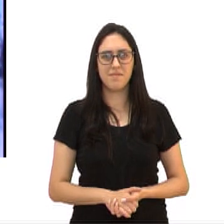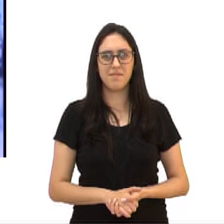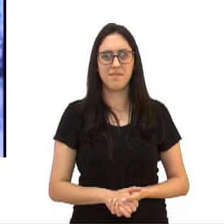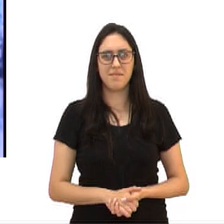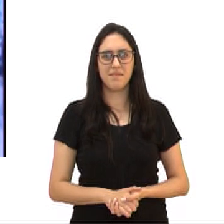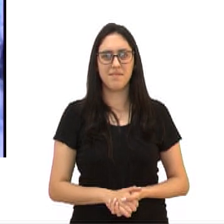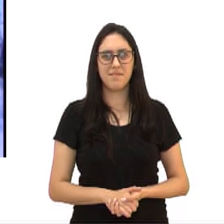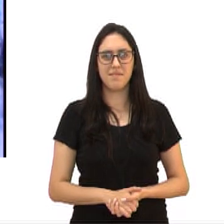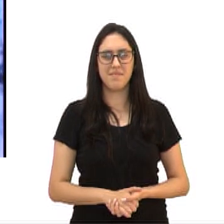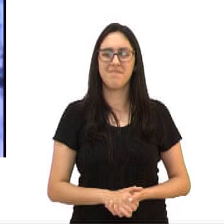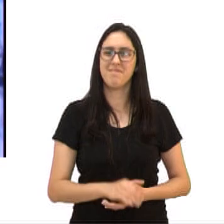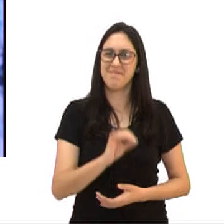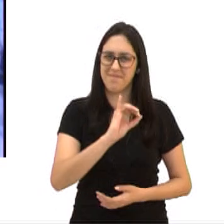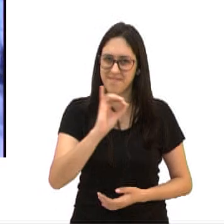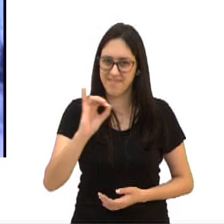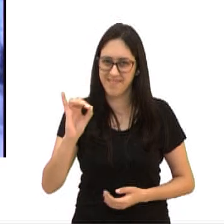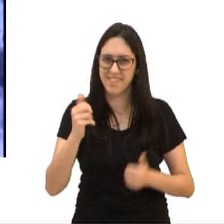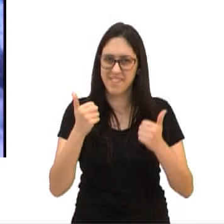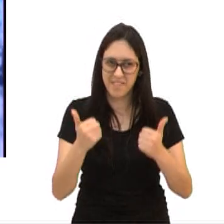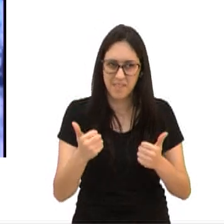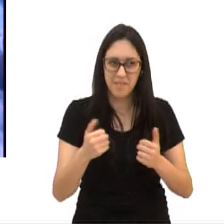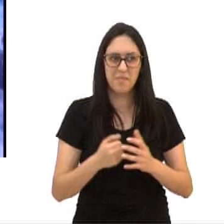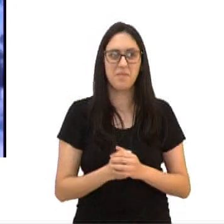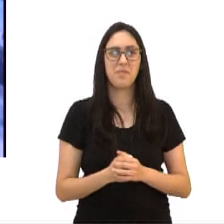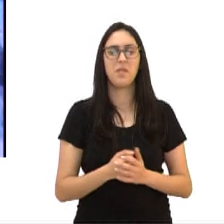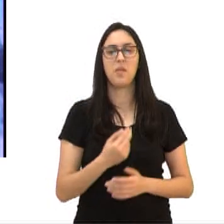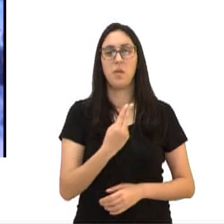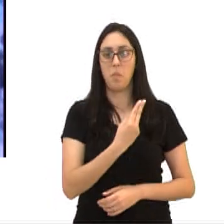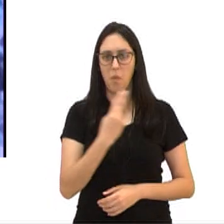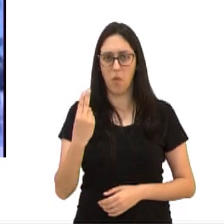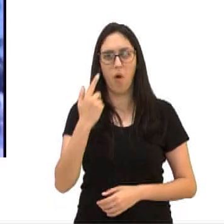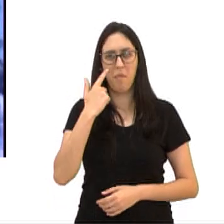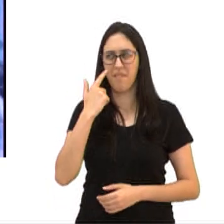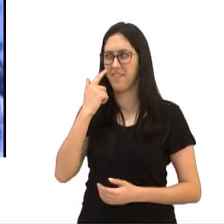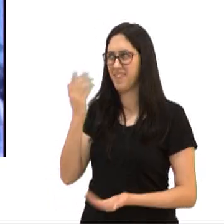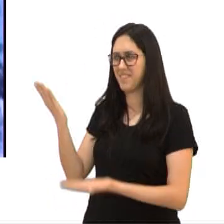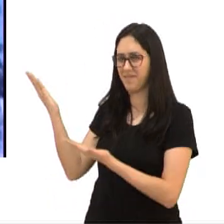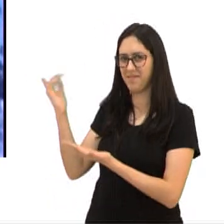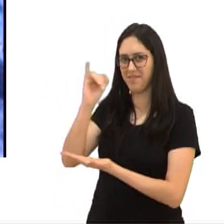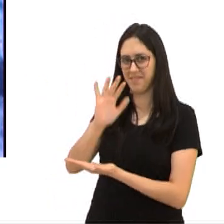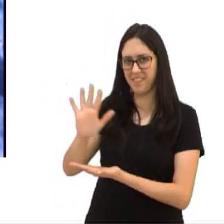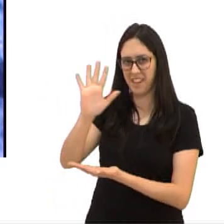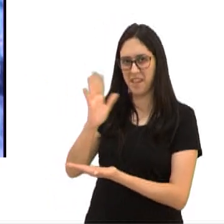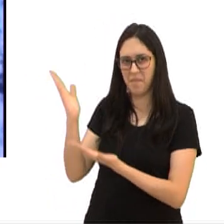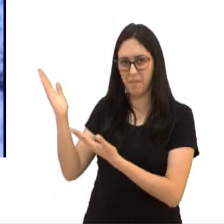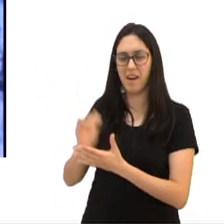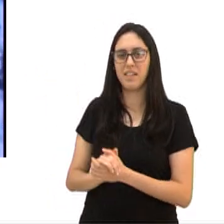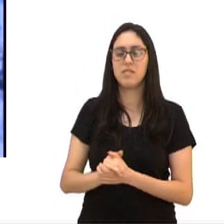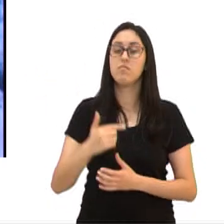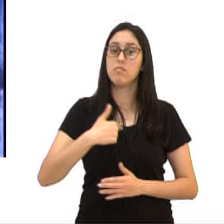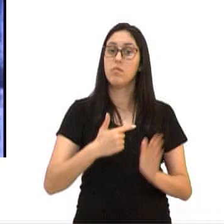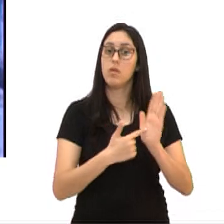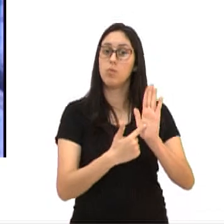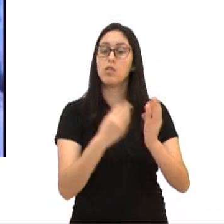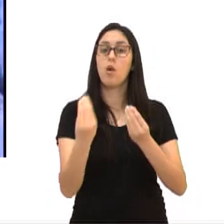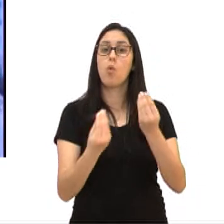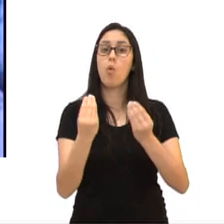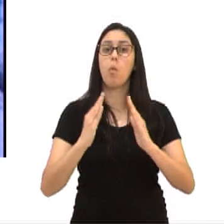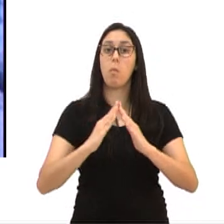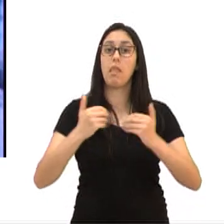Hare Krishna, o meu nome é Vaishnavi Vrinda Devidasi e hoje eu vou mostrar para vocês como que é o Templo Hare Krishna da